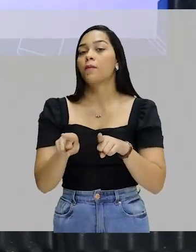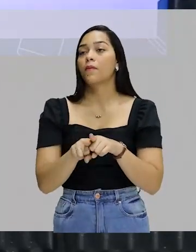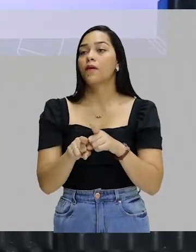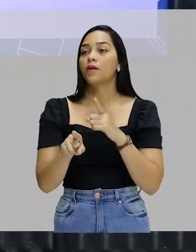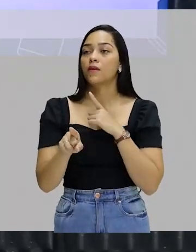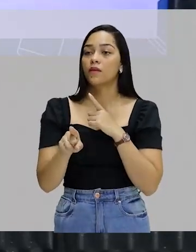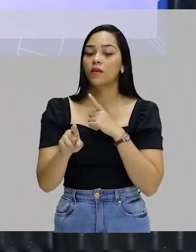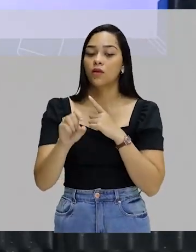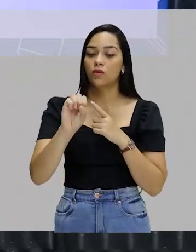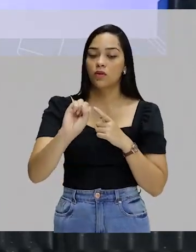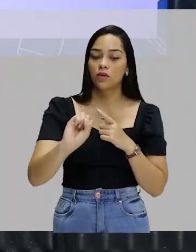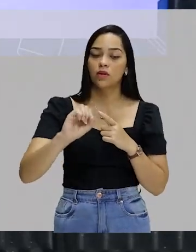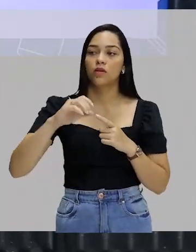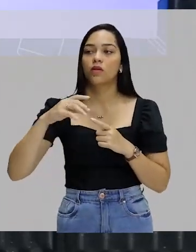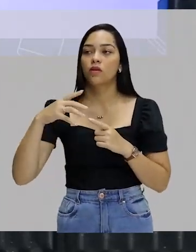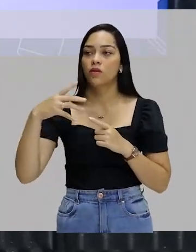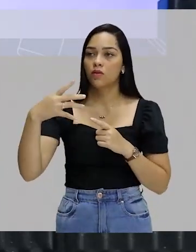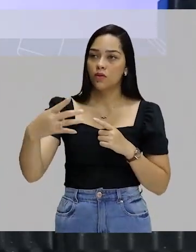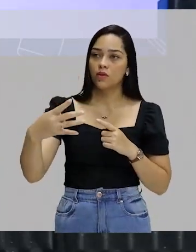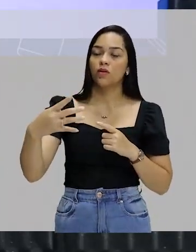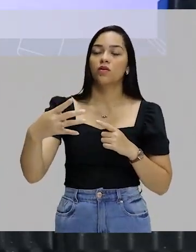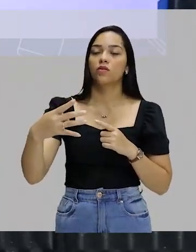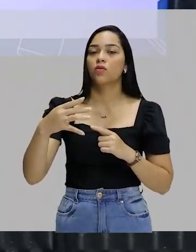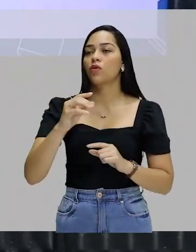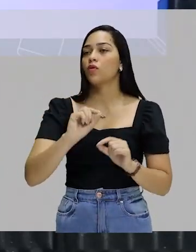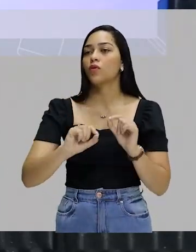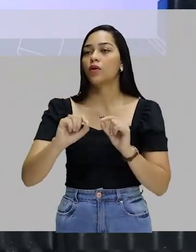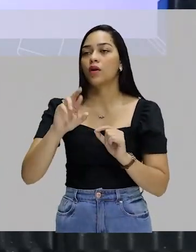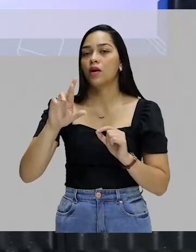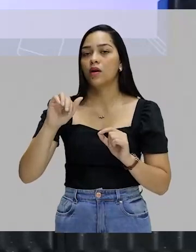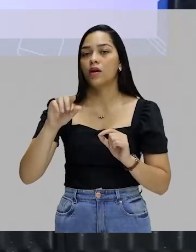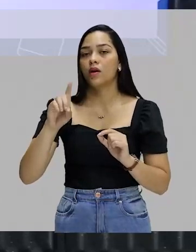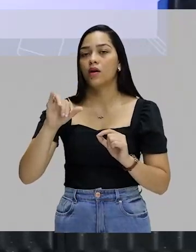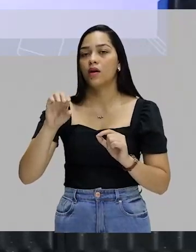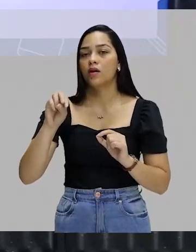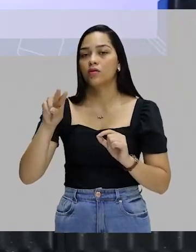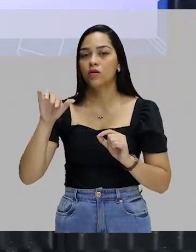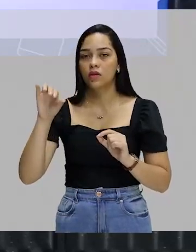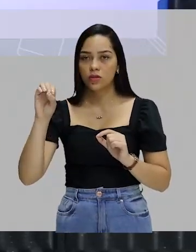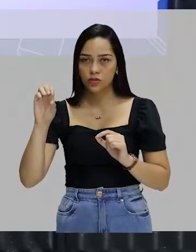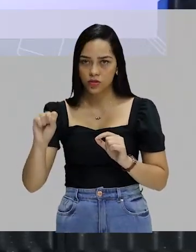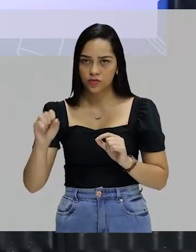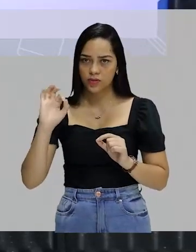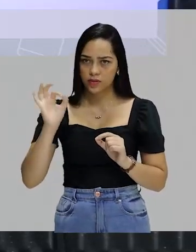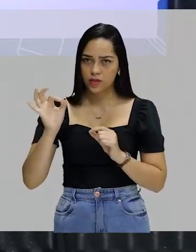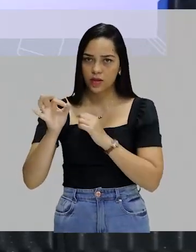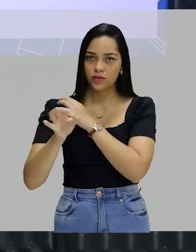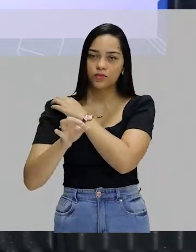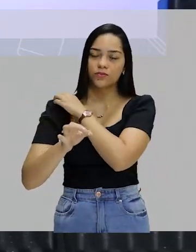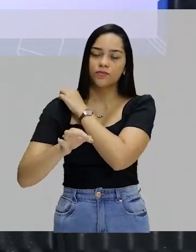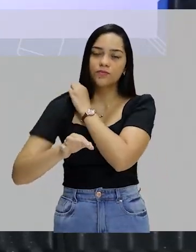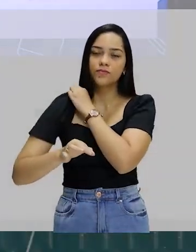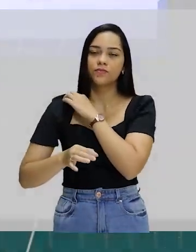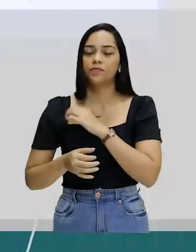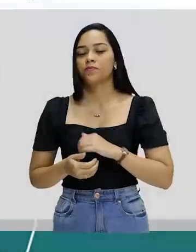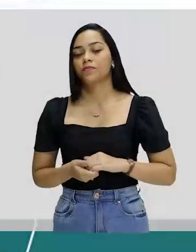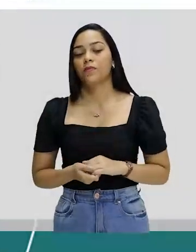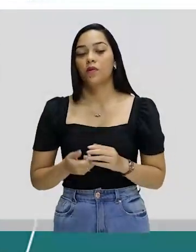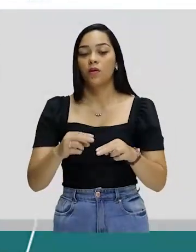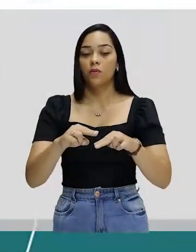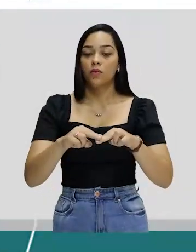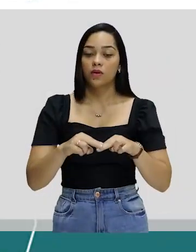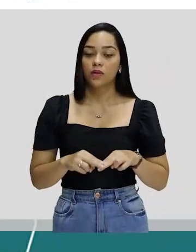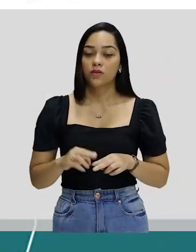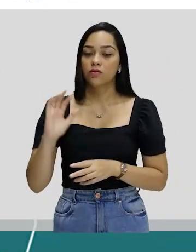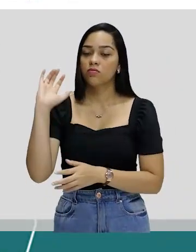a partir do 84, são elementos radioativos. Show de bola? Dessa